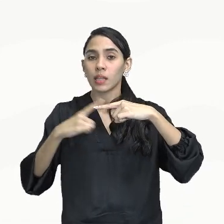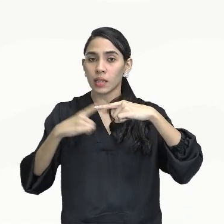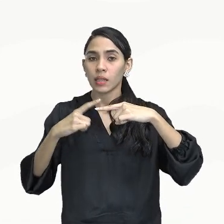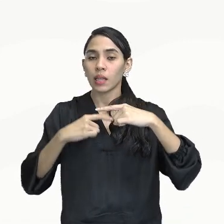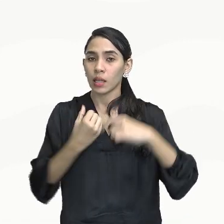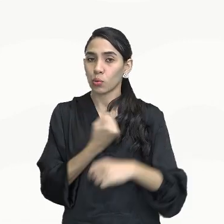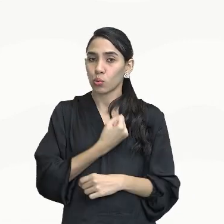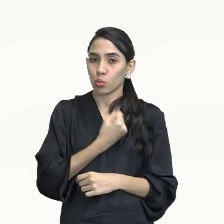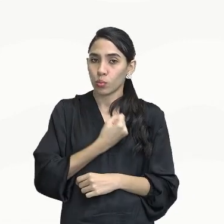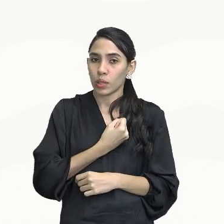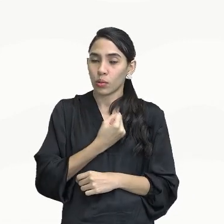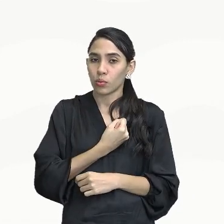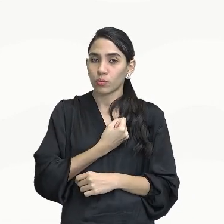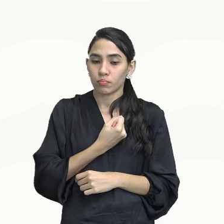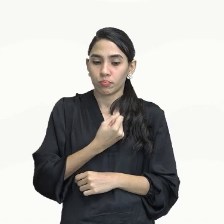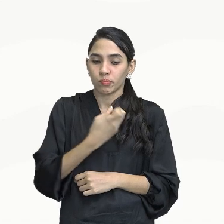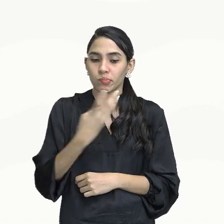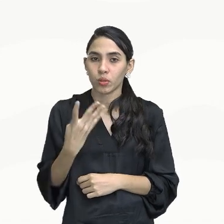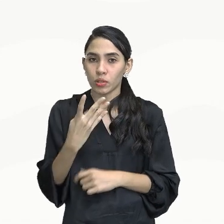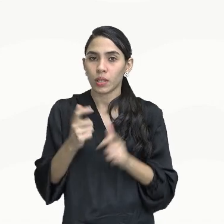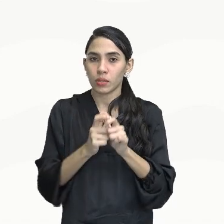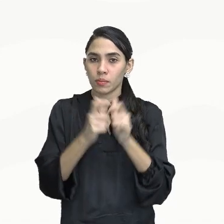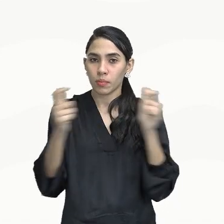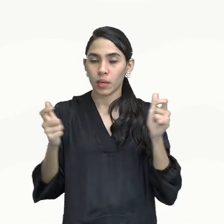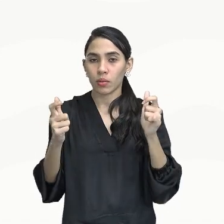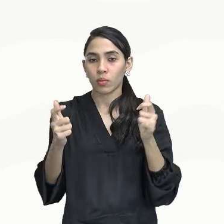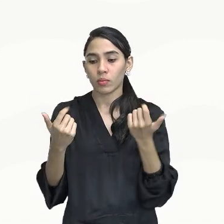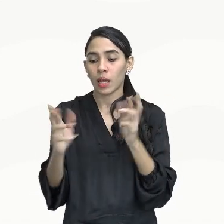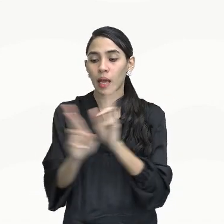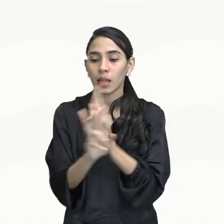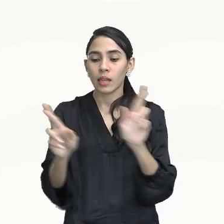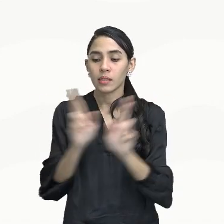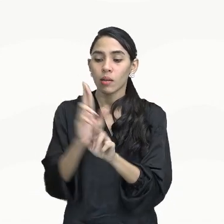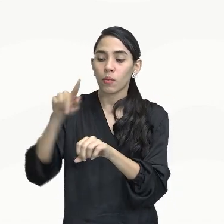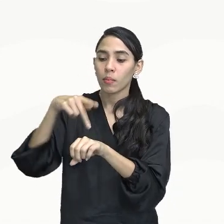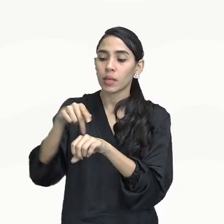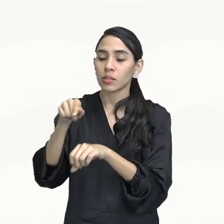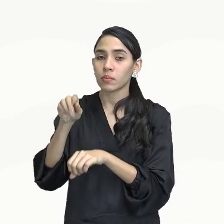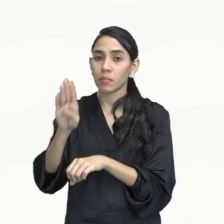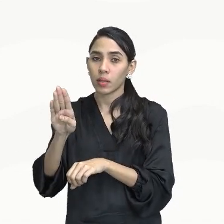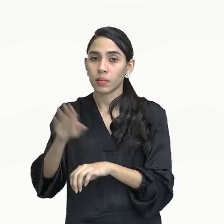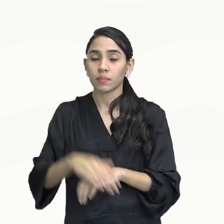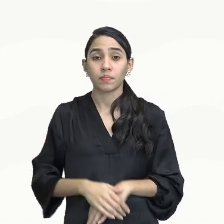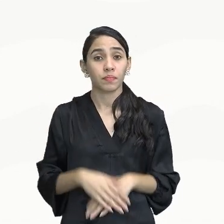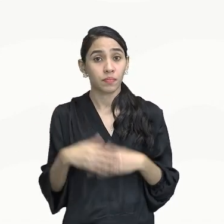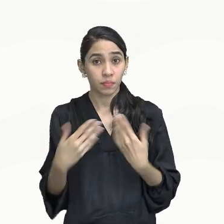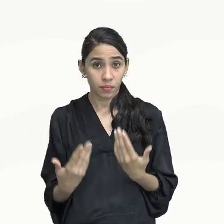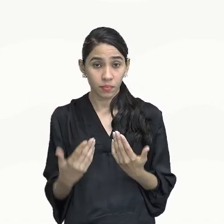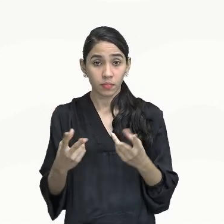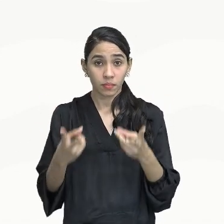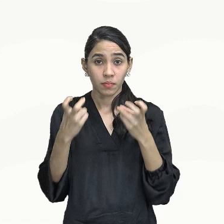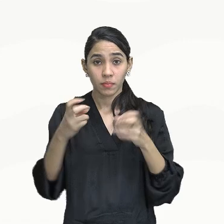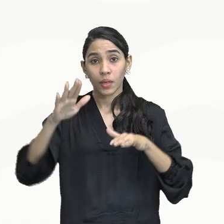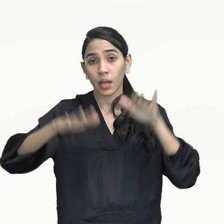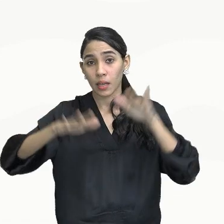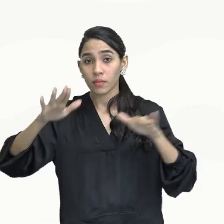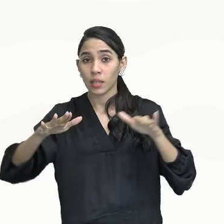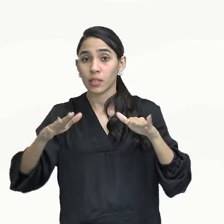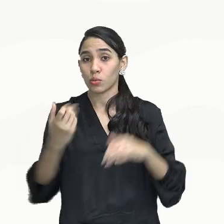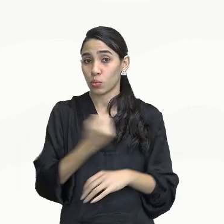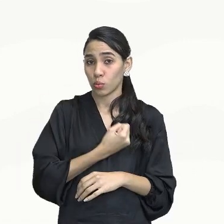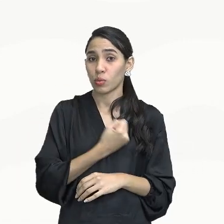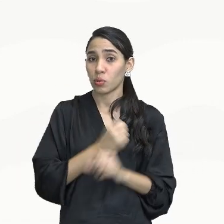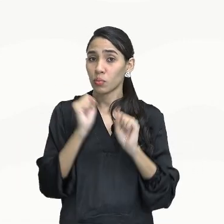maior de crescimento em relação ao país B. Então vejam, às vezes os números podem